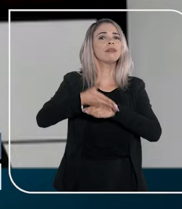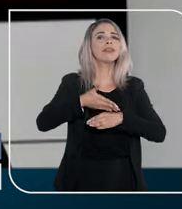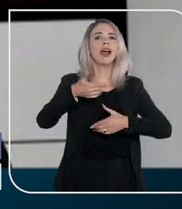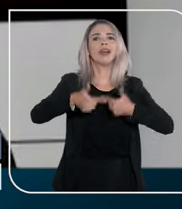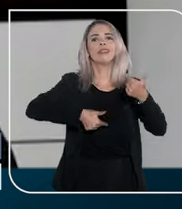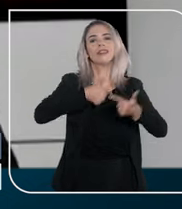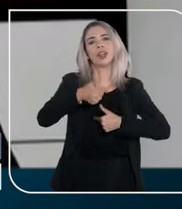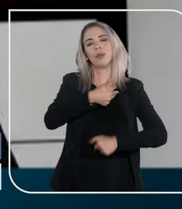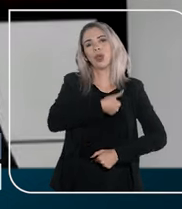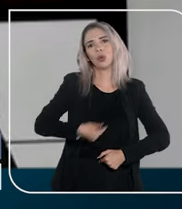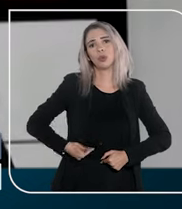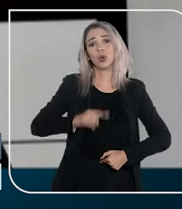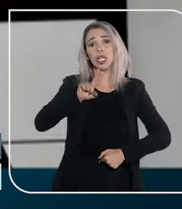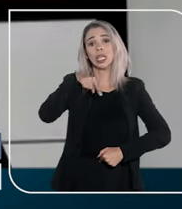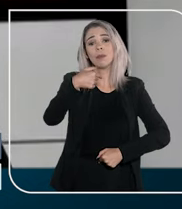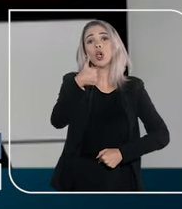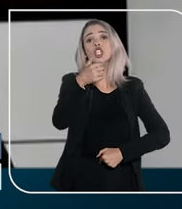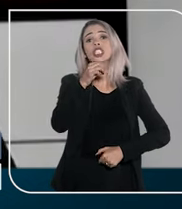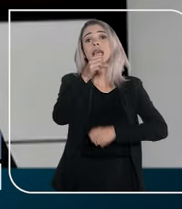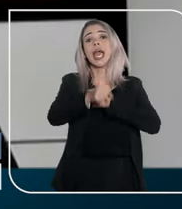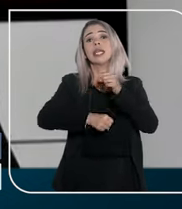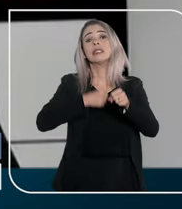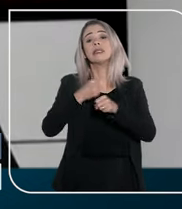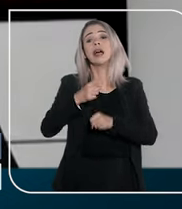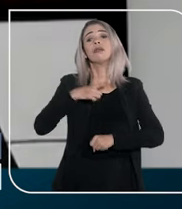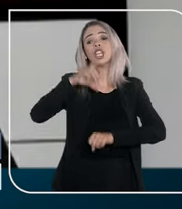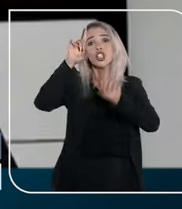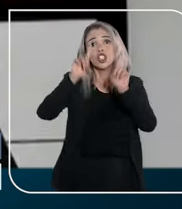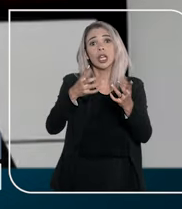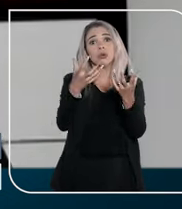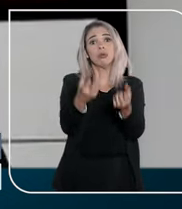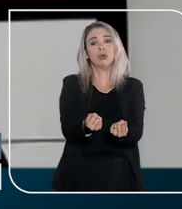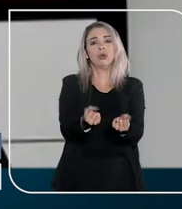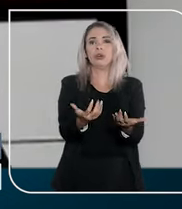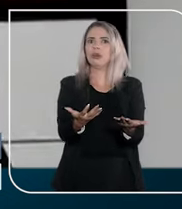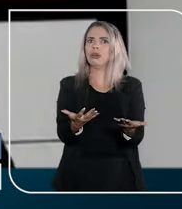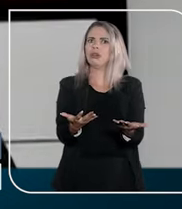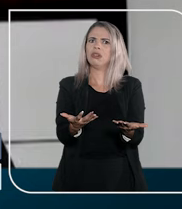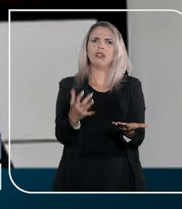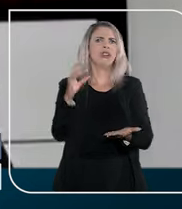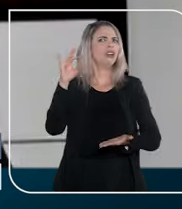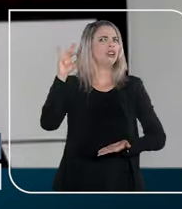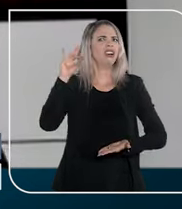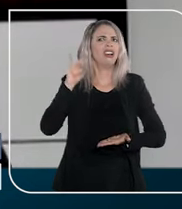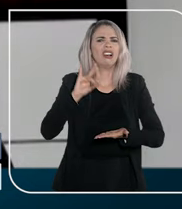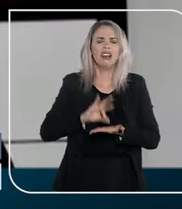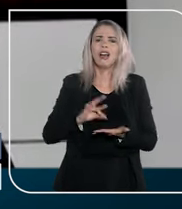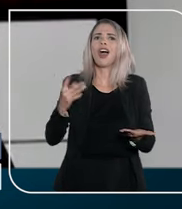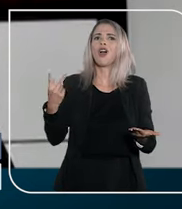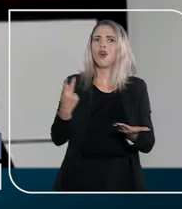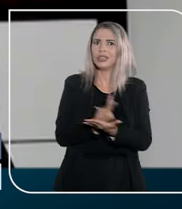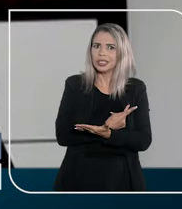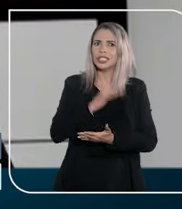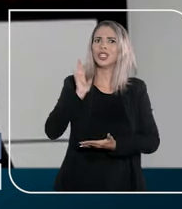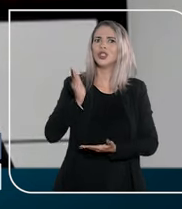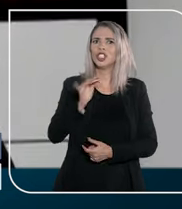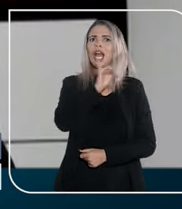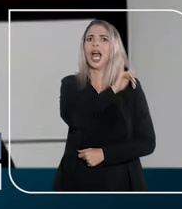público. Daqui 10 anos você tem o direito. E aí um caso concreto, Fátima, isso aconteceu no estado do Rio de